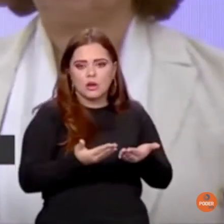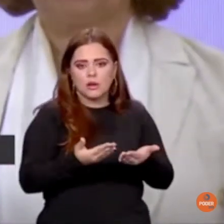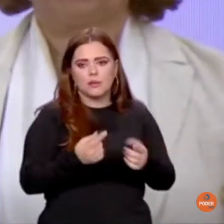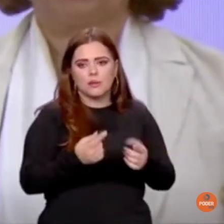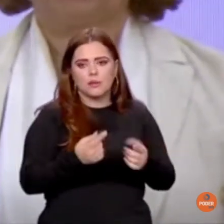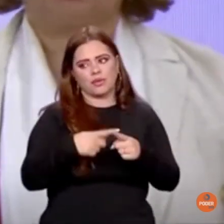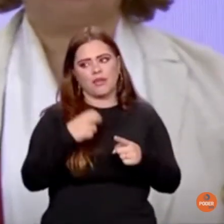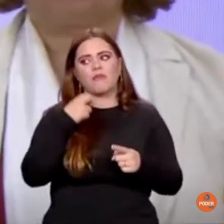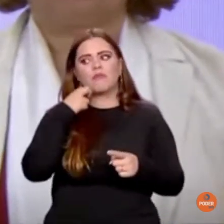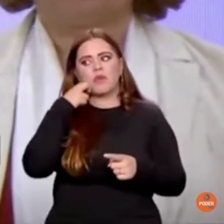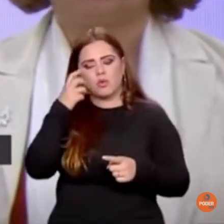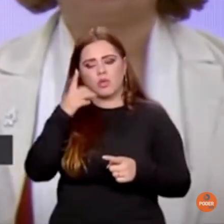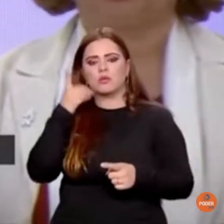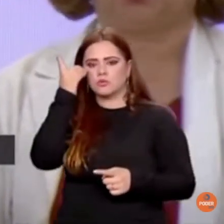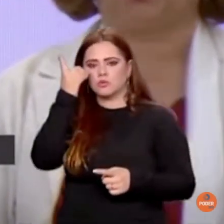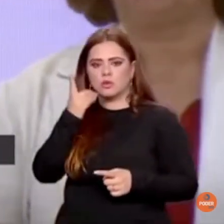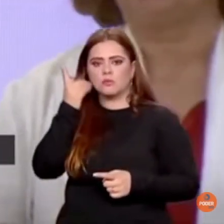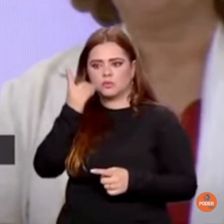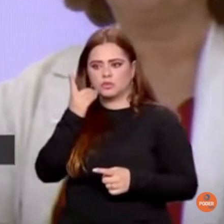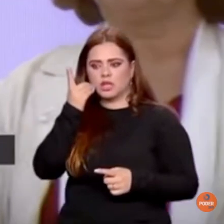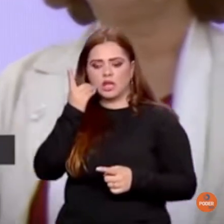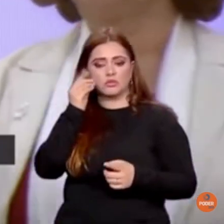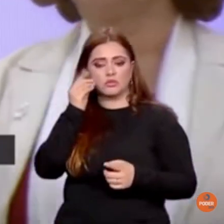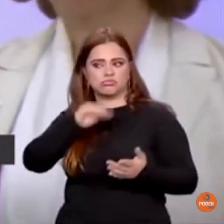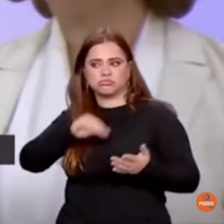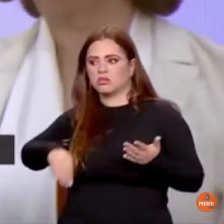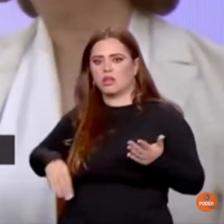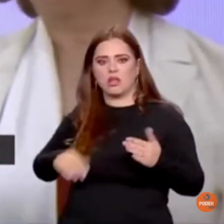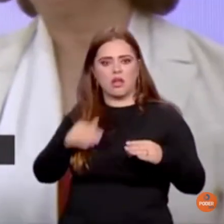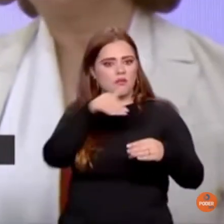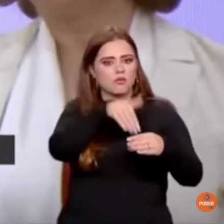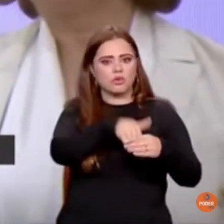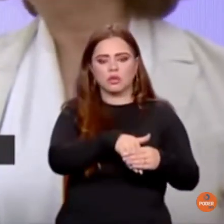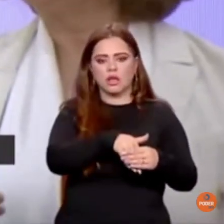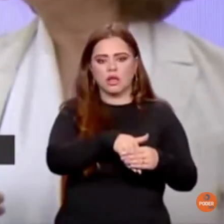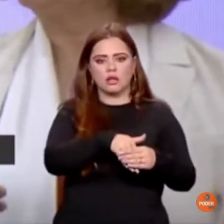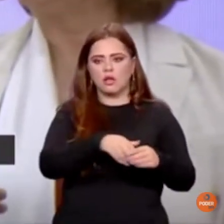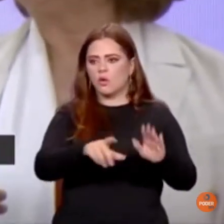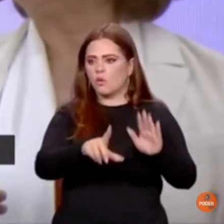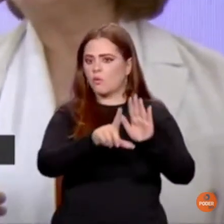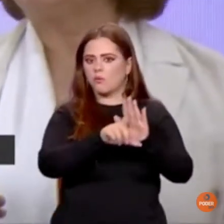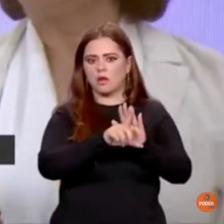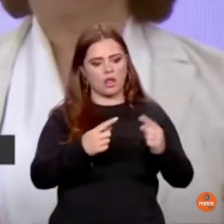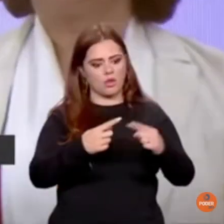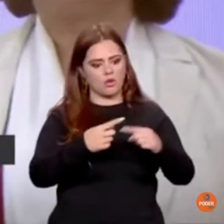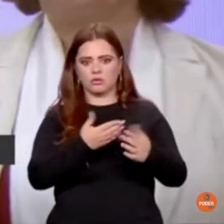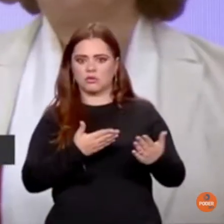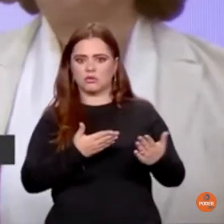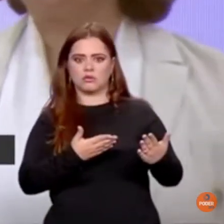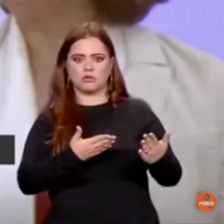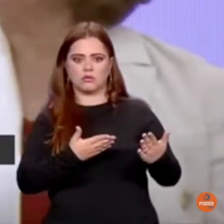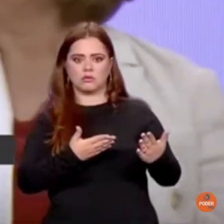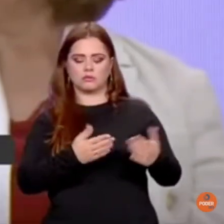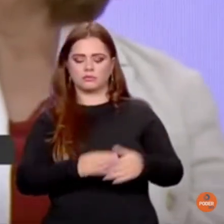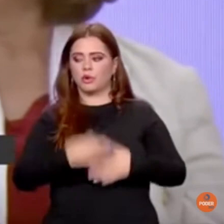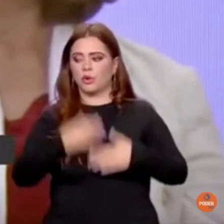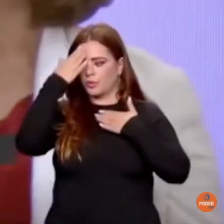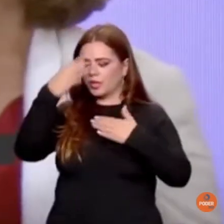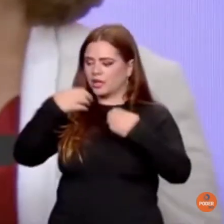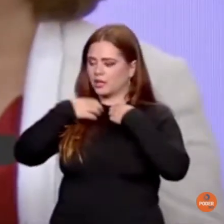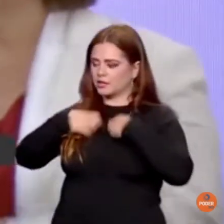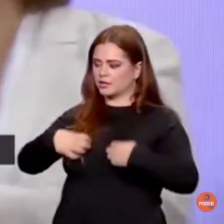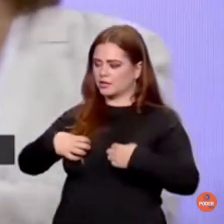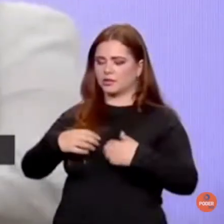vergonhoso um deputado se negar, um senador, a votar uma lei como essa. Cida, obrigado,